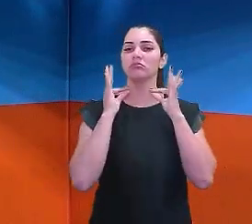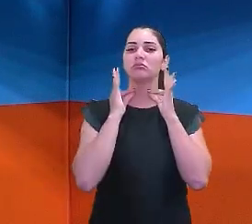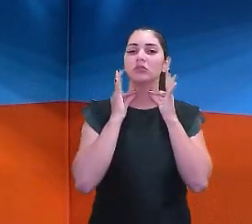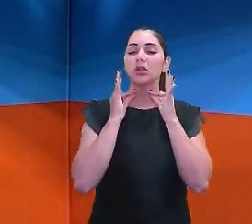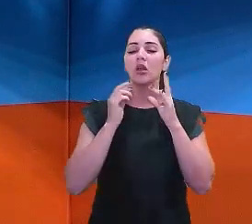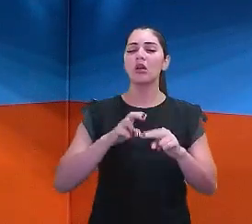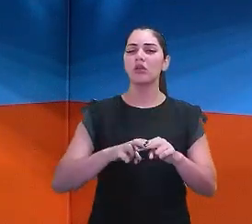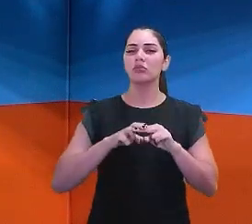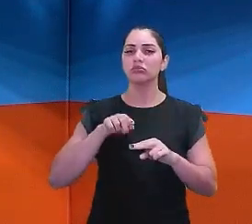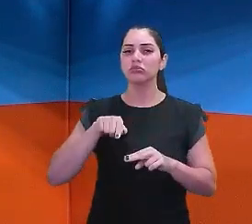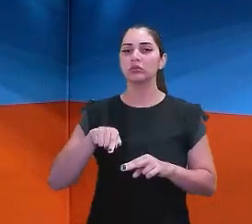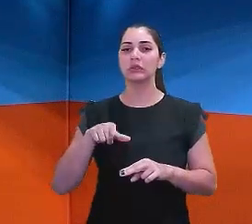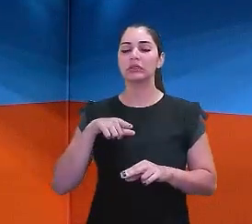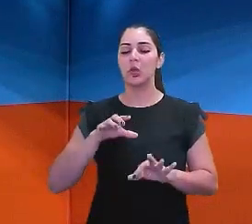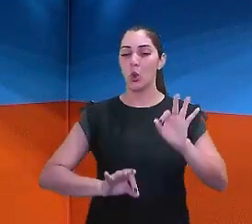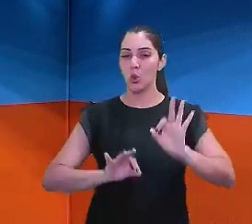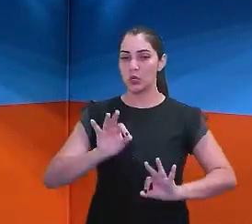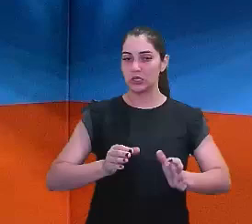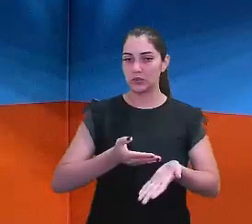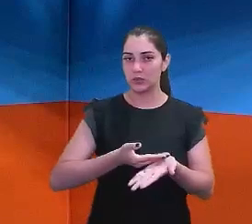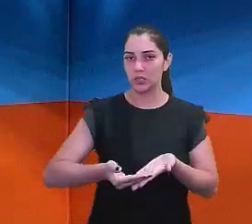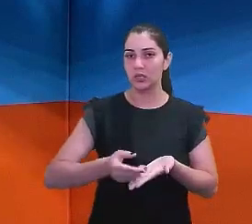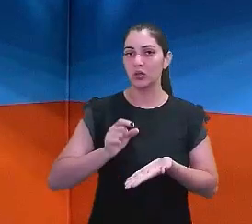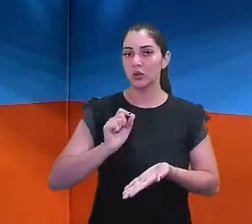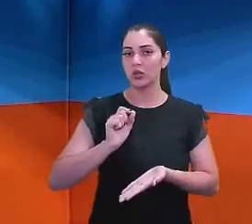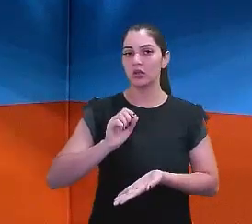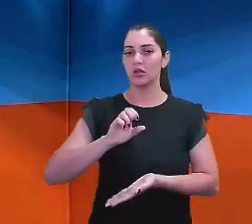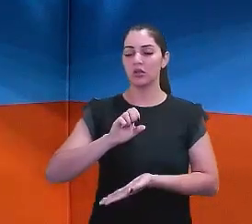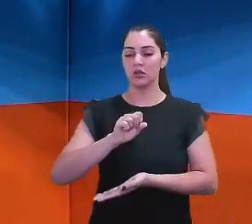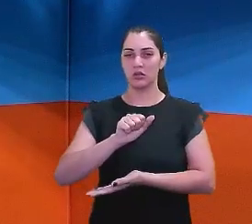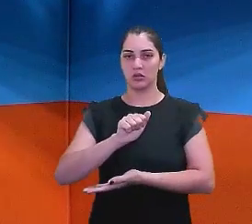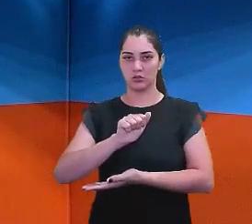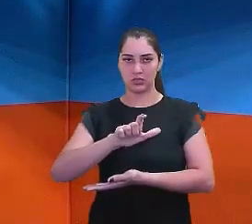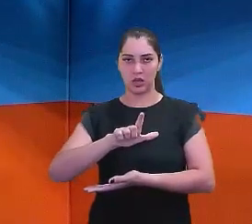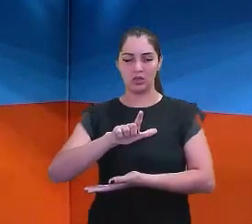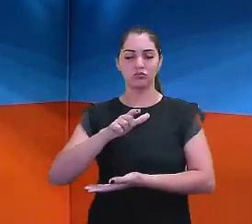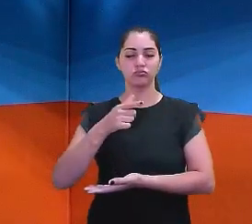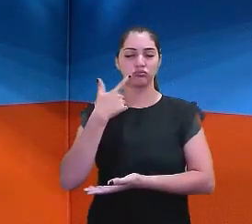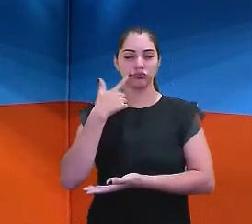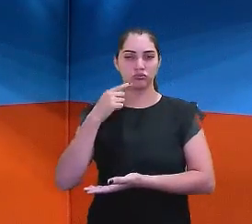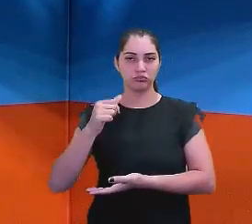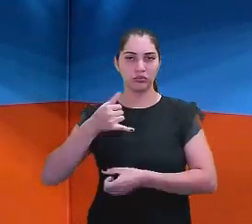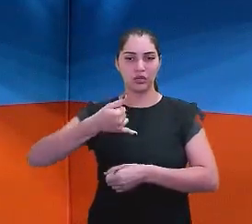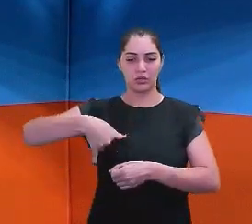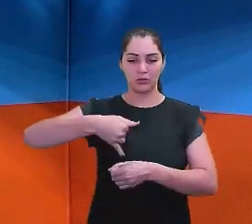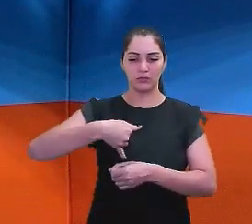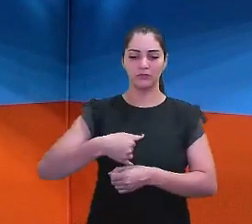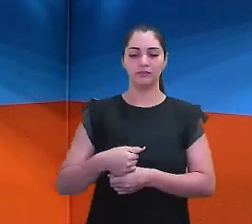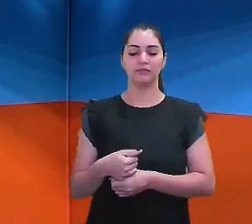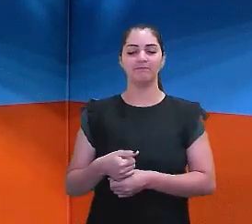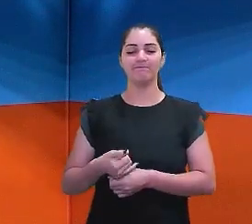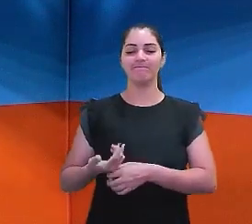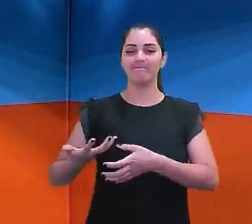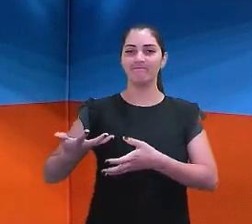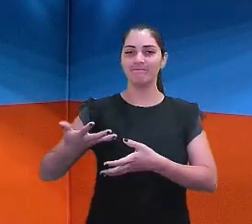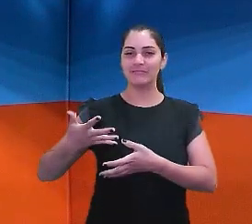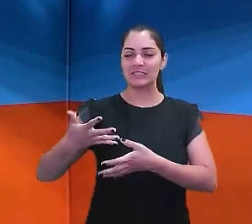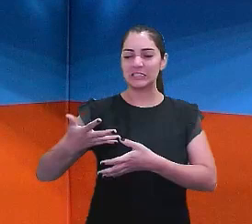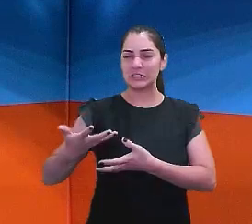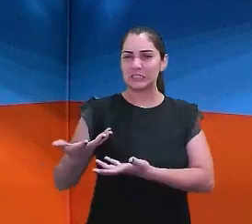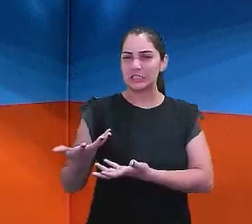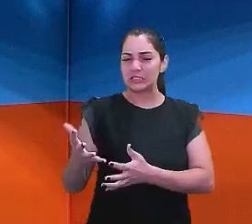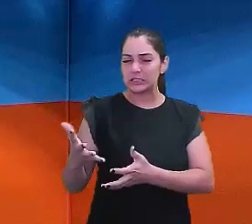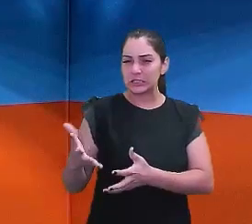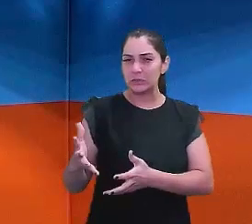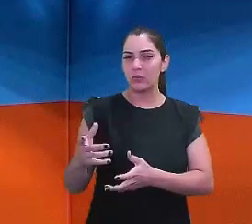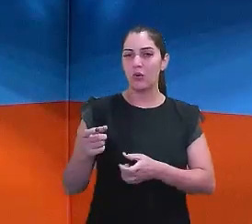porque eles são formados a partir do quê? Do sal mineral iodo. E aí, ó, tremores, olhos